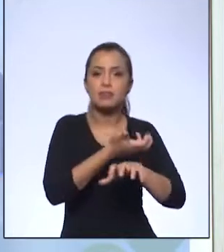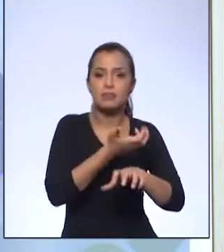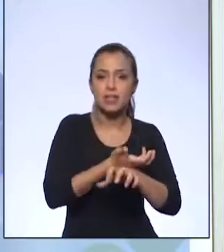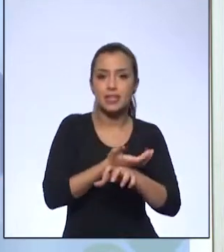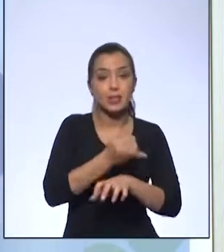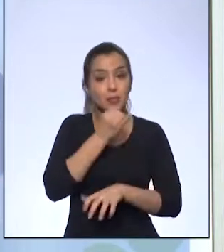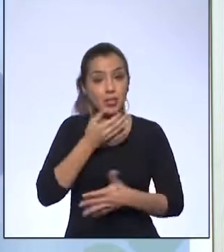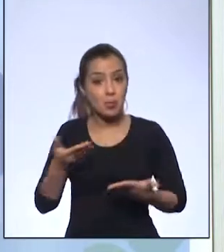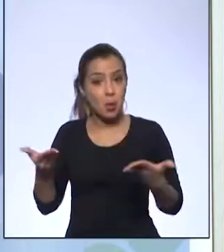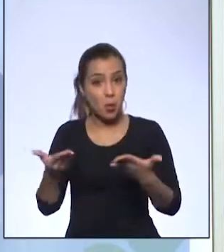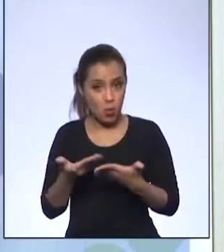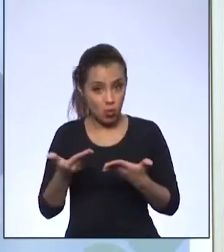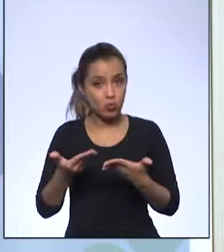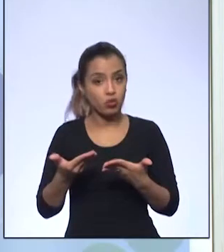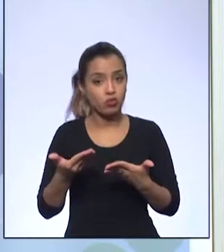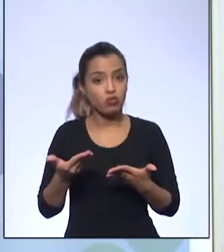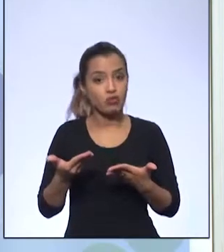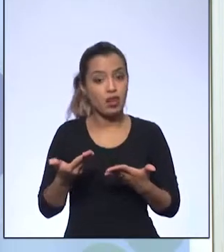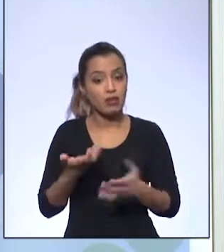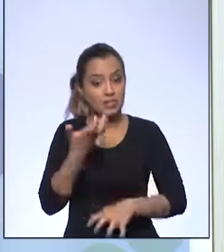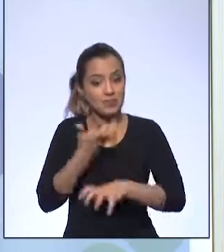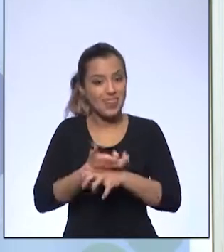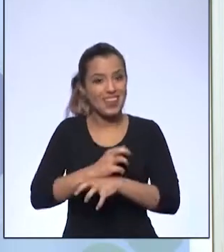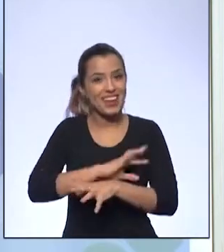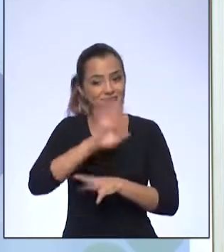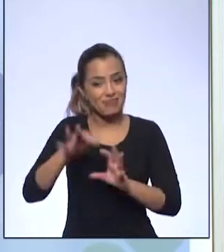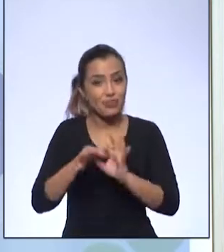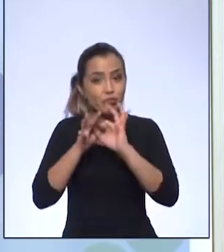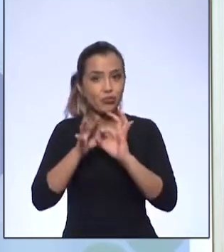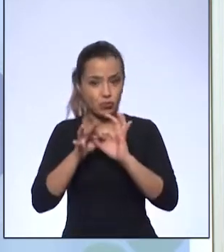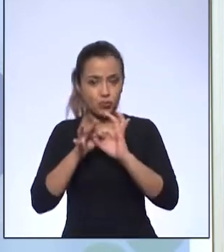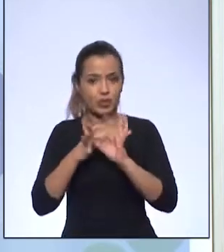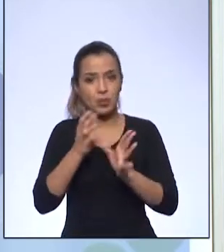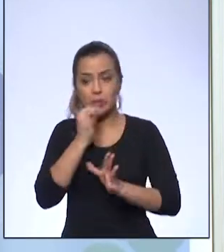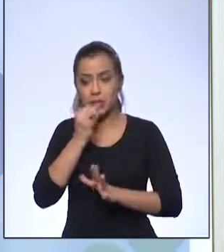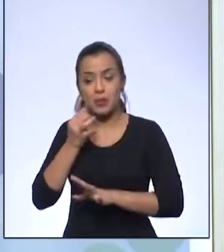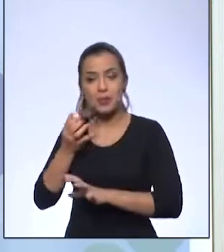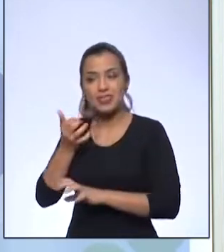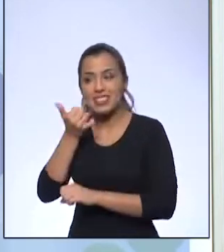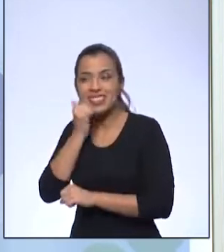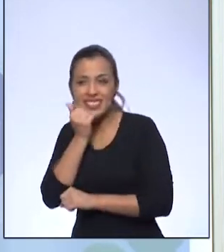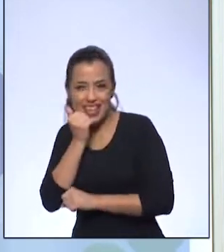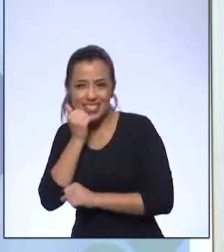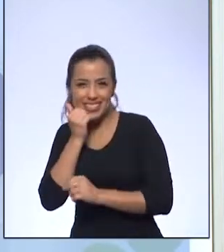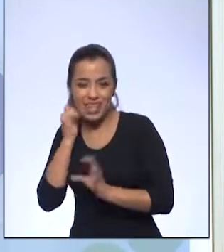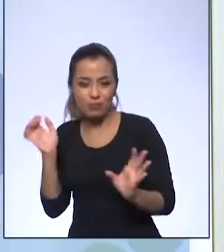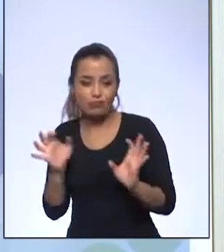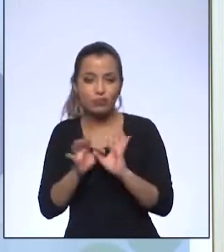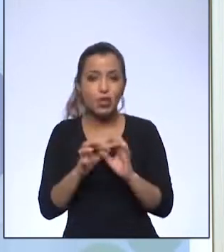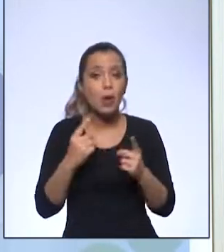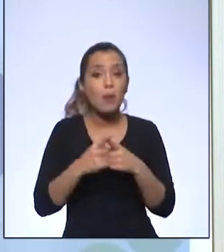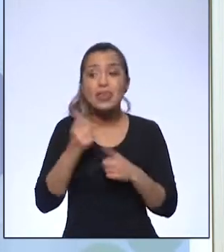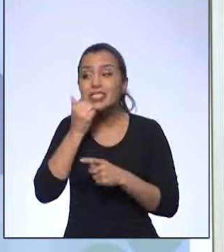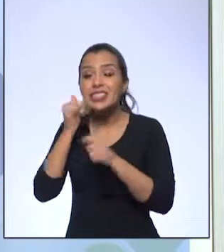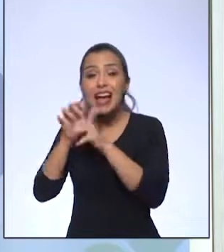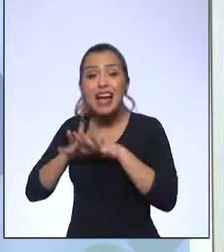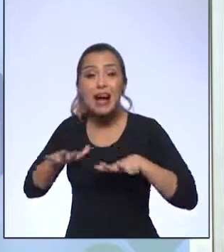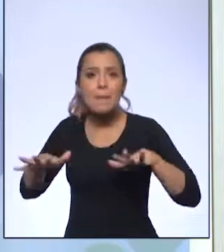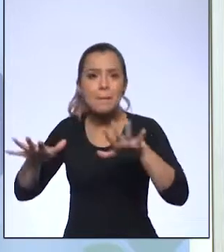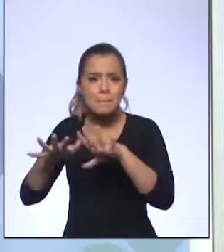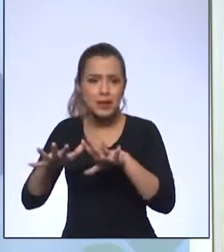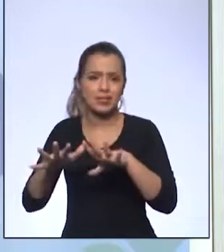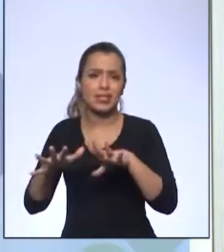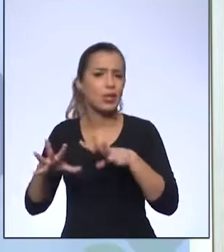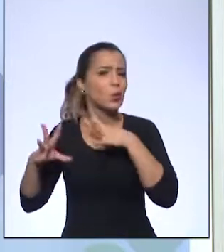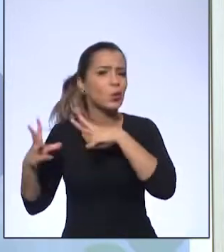vai ser uma aula bem interdisciplinar. A gente geralmente pega ciências, por quê? Porque é uma matéria bem ampla, fala de tudo, tudo na